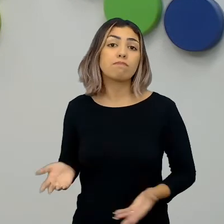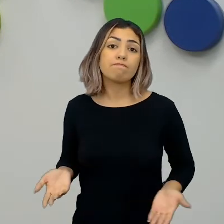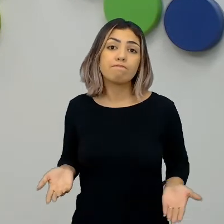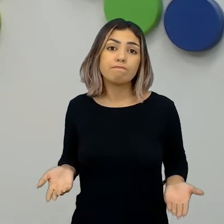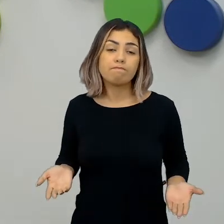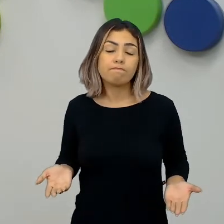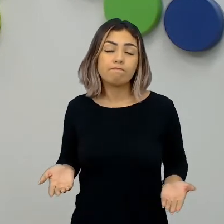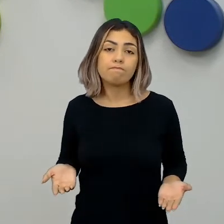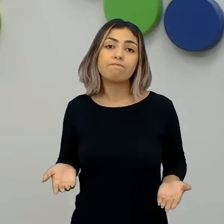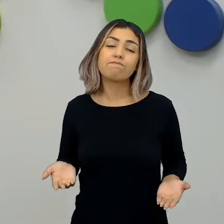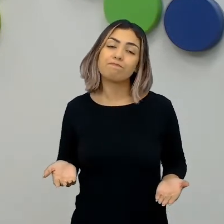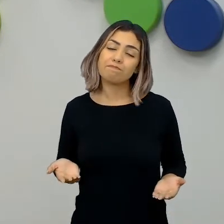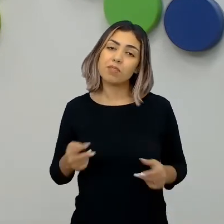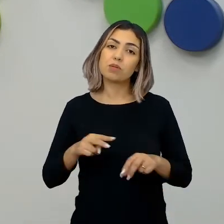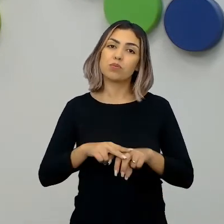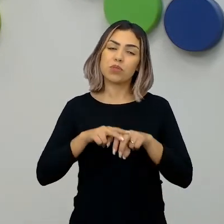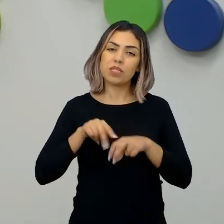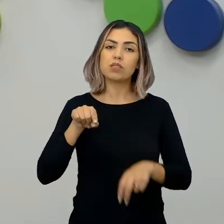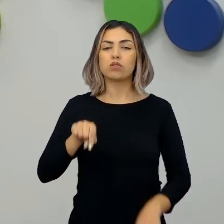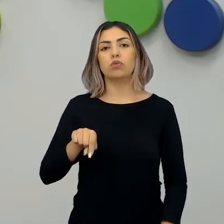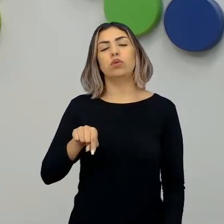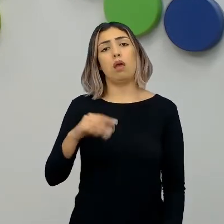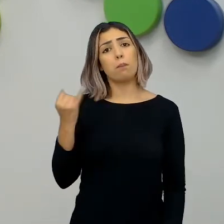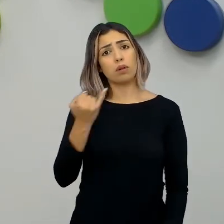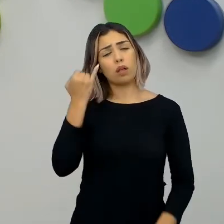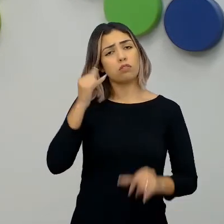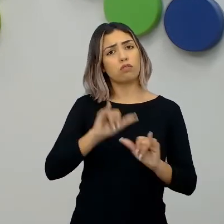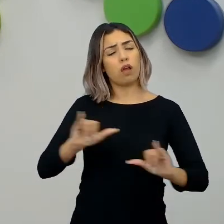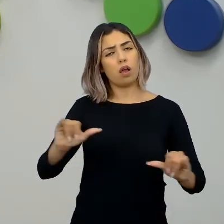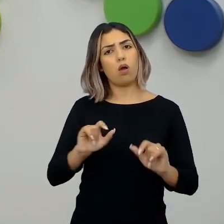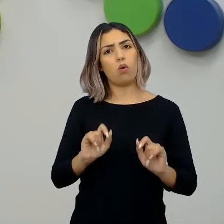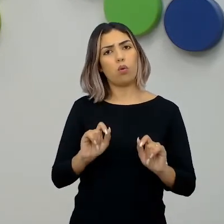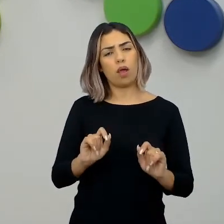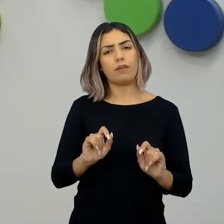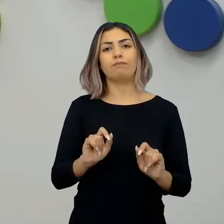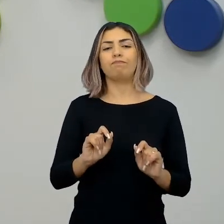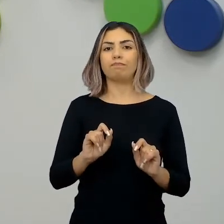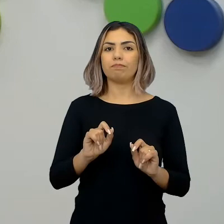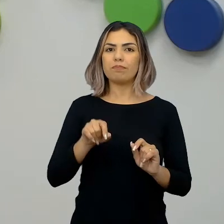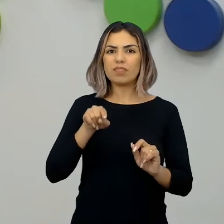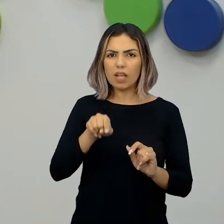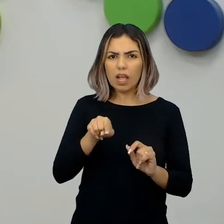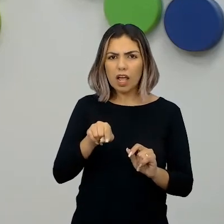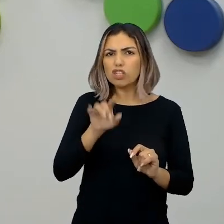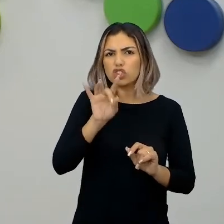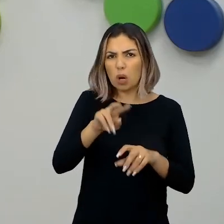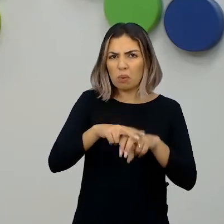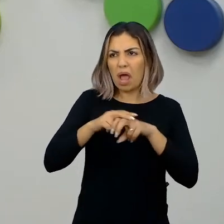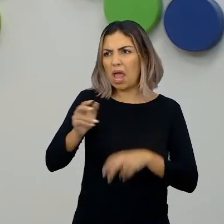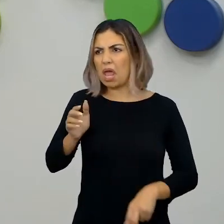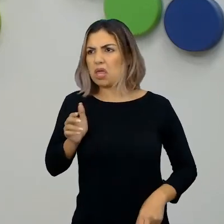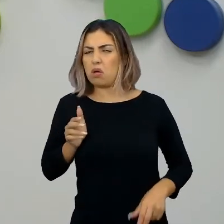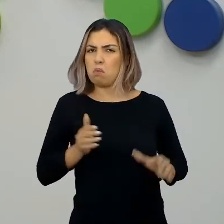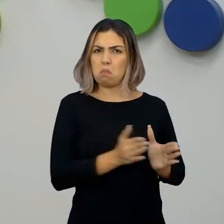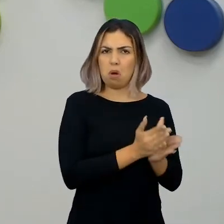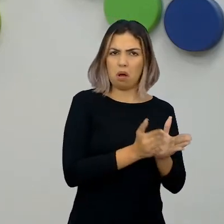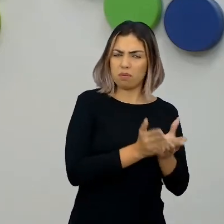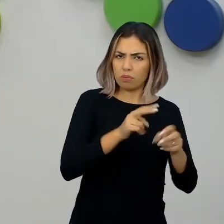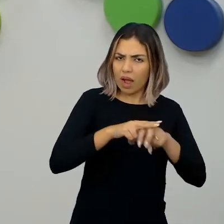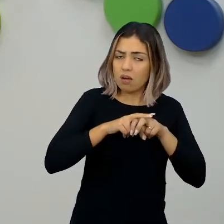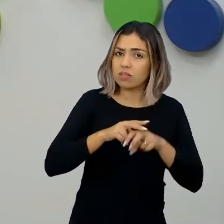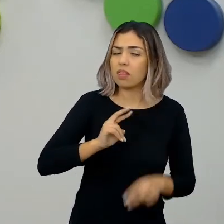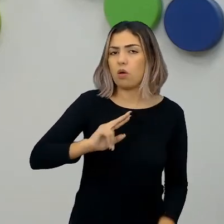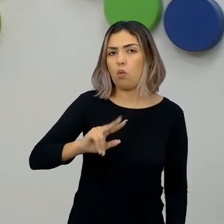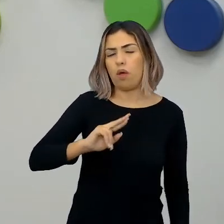que é importante frisar também, que diz respeito somente à questão da classe social, né? Não